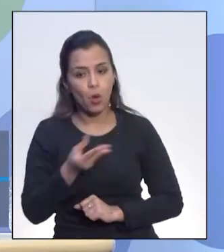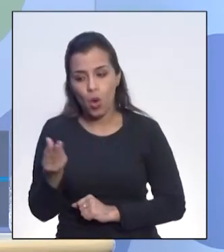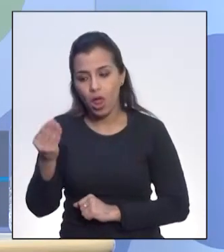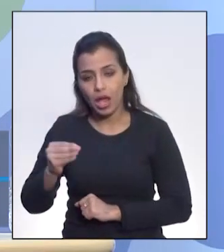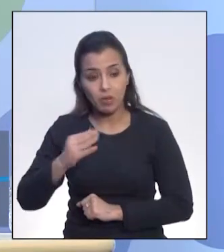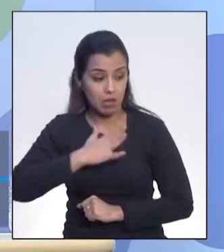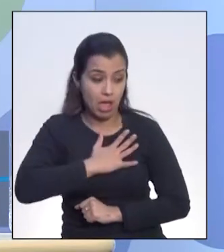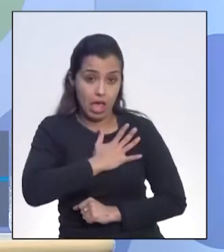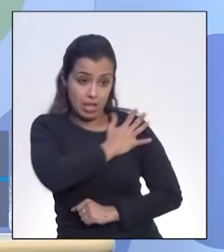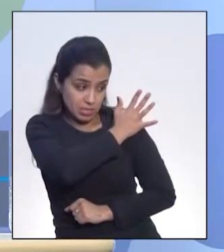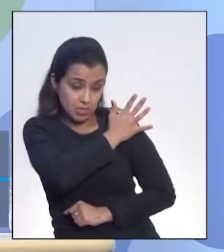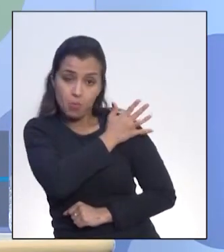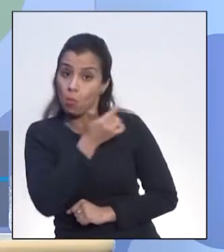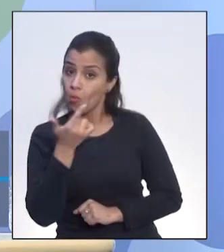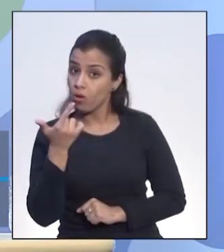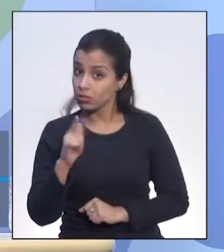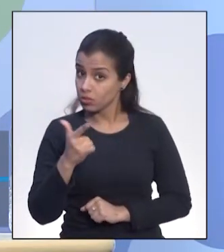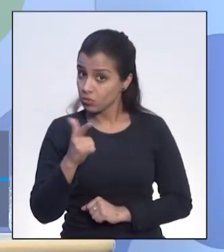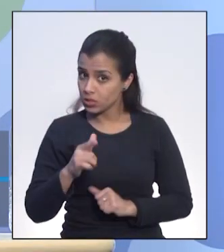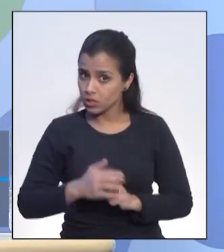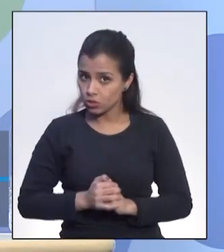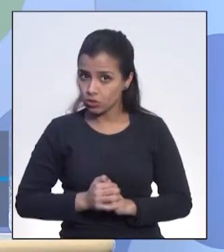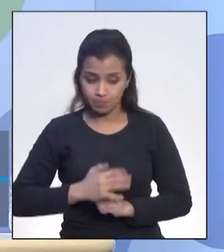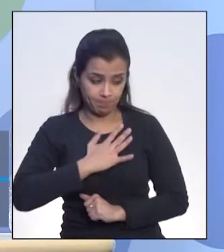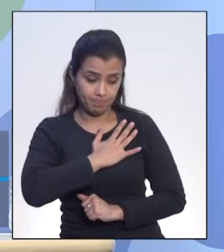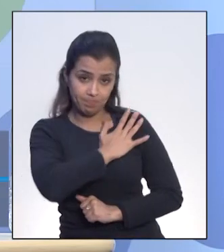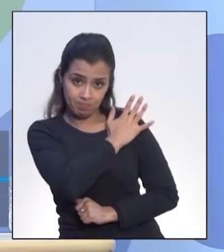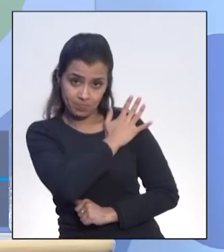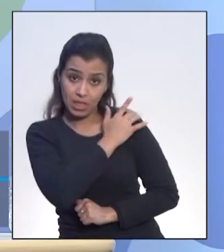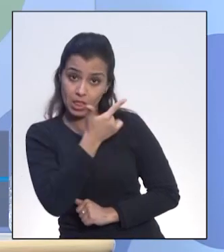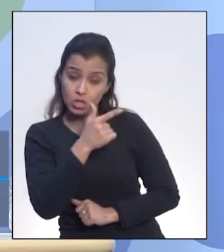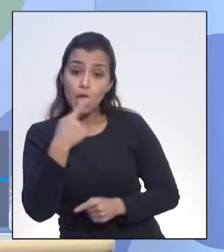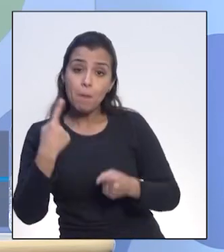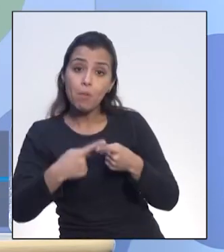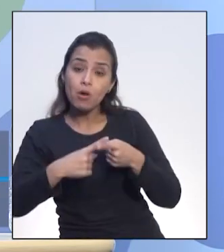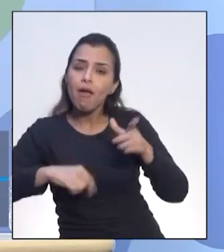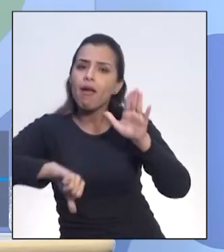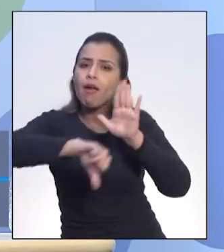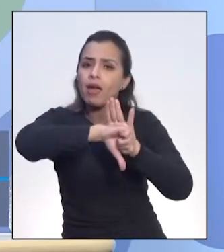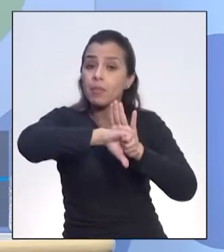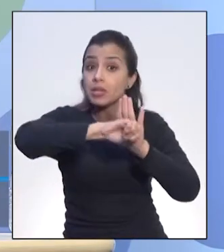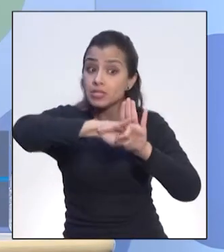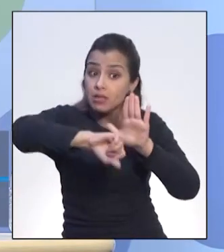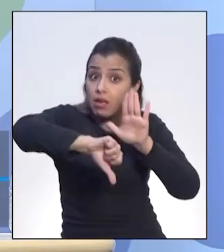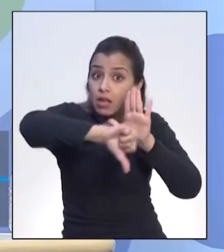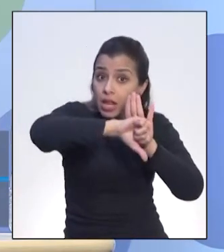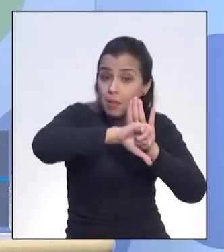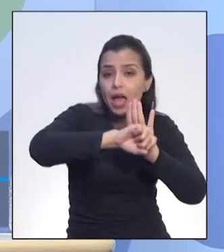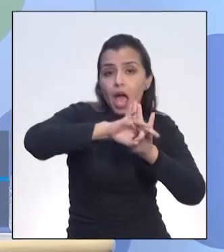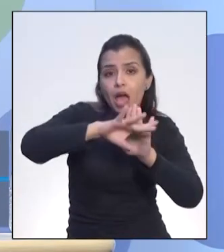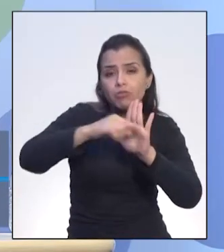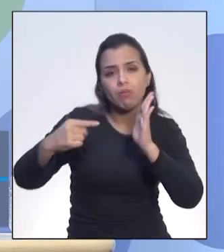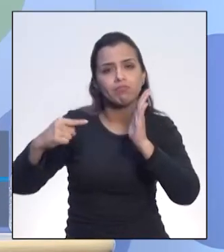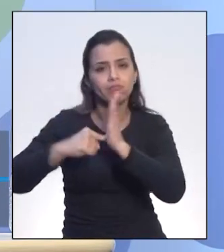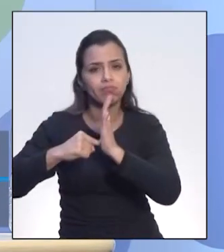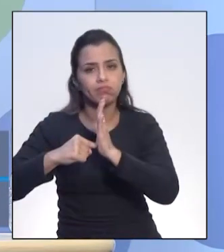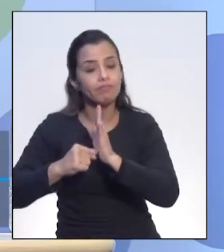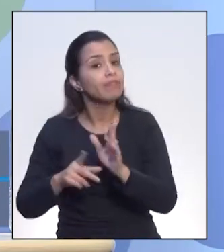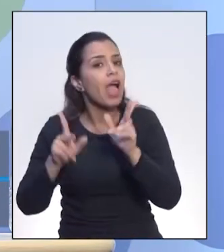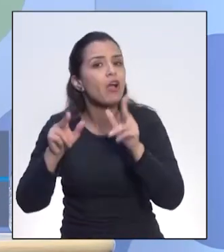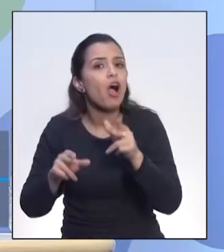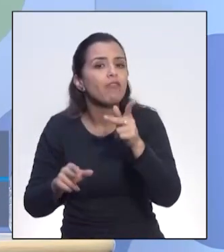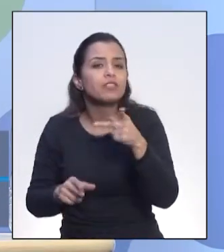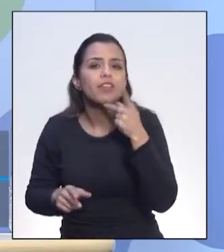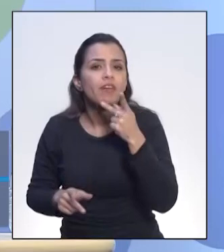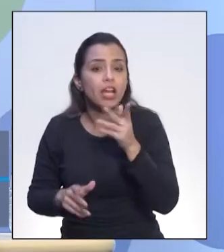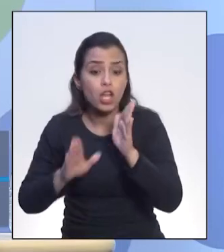chat. Né? E que ele não existe, porque racismo é crime, logo ele não existe, se existir é só denunciar. É a mesma coisa que você falar que